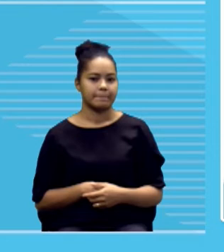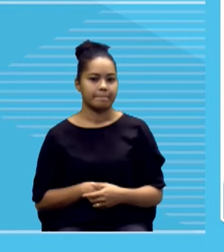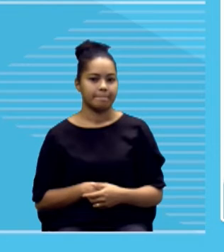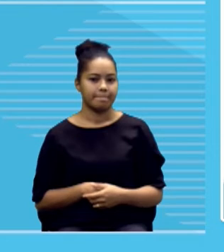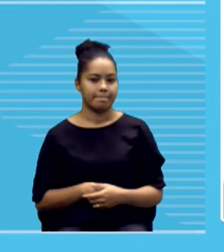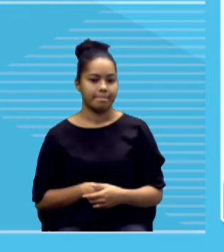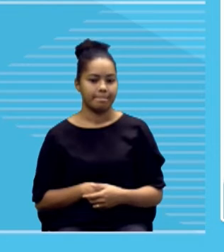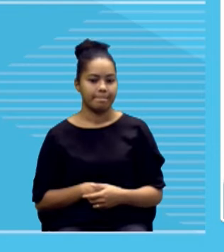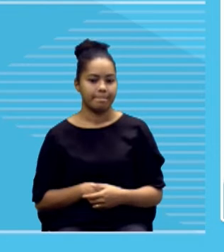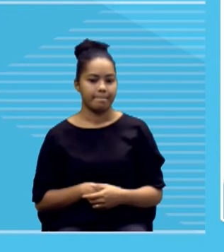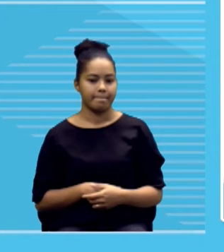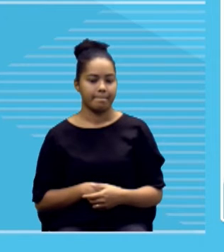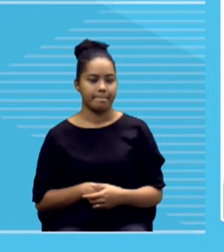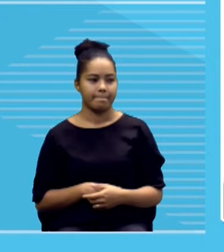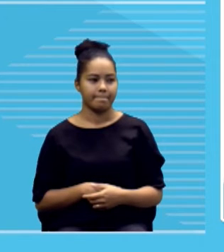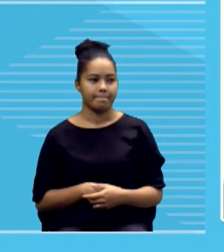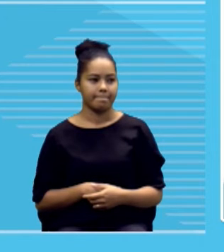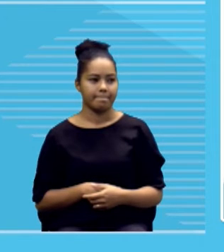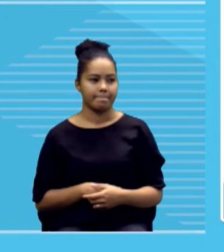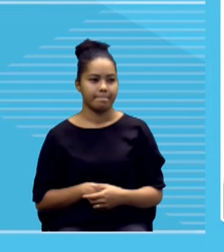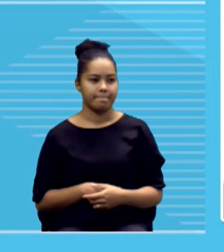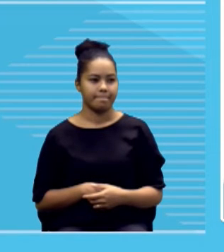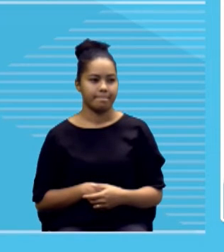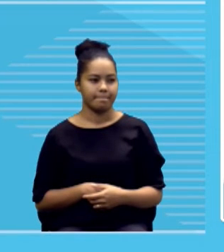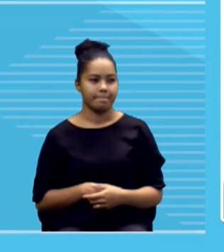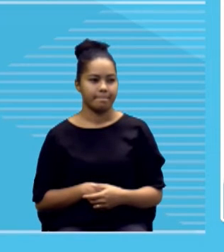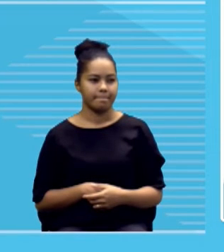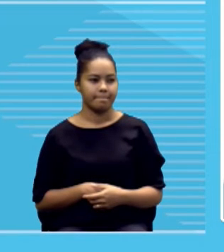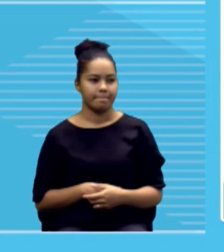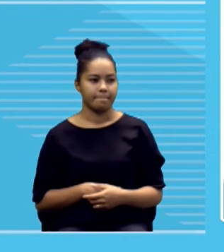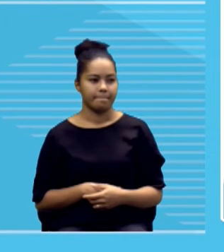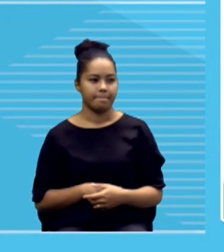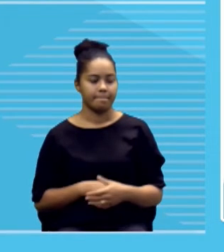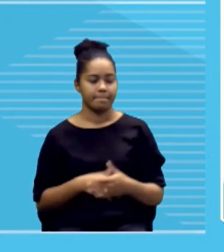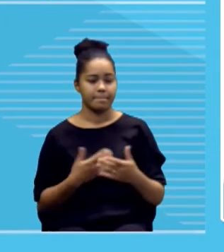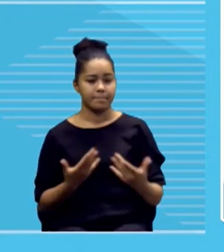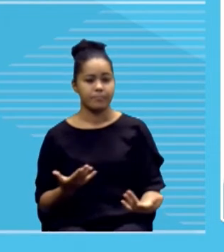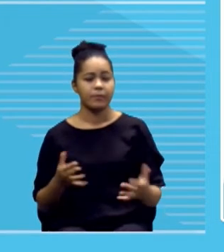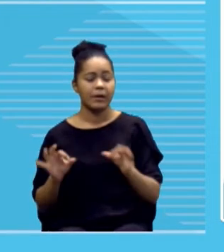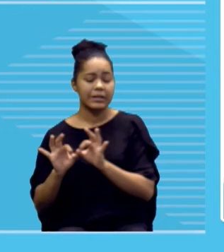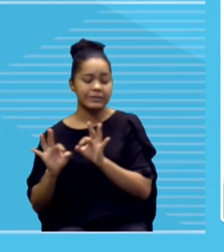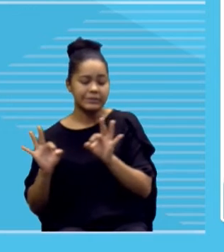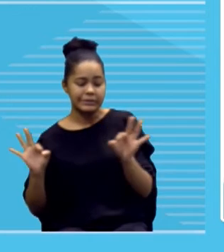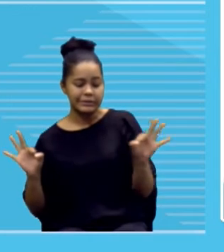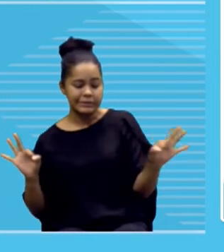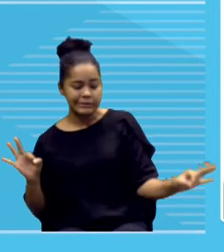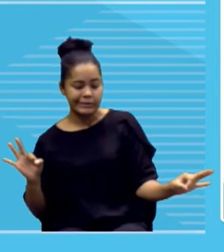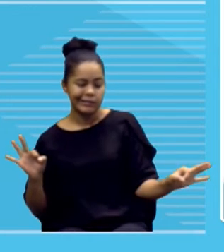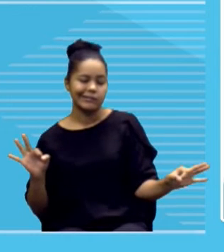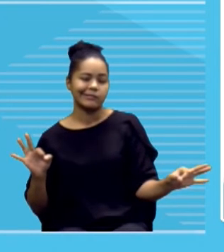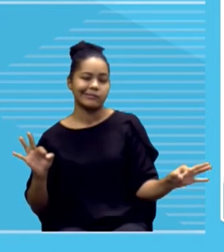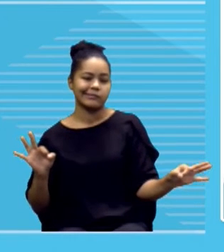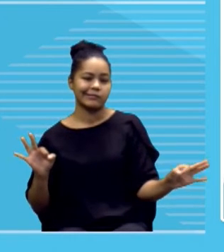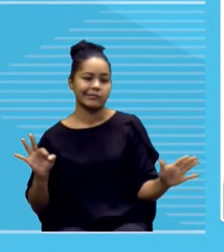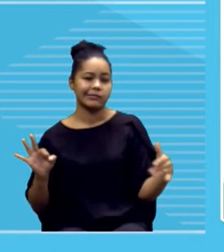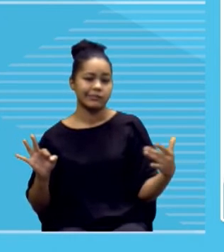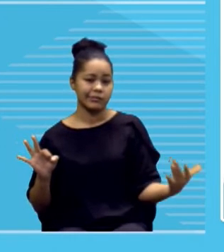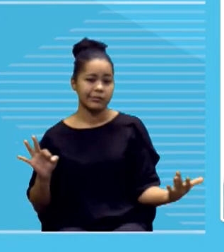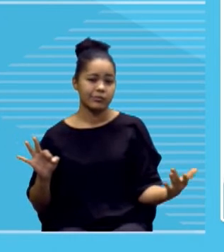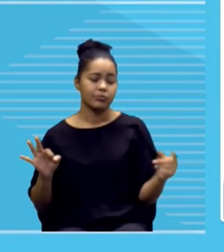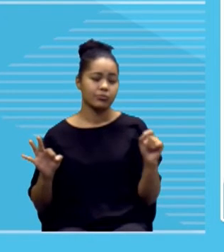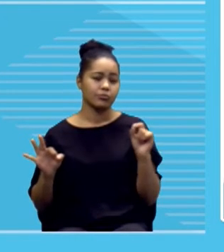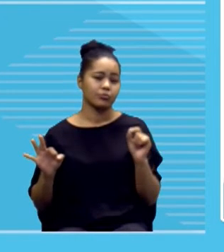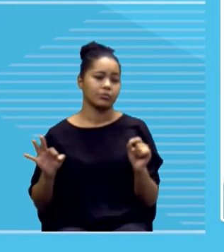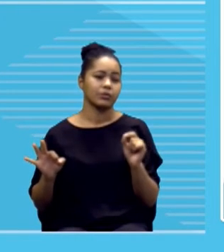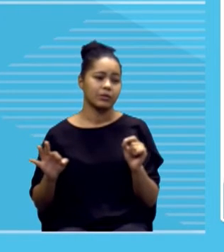geradoras até, geralmente hidrelétricas, né, até os centros consumidores, são fatores que elevam a importância das